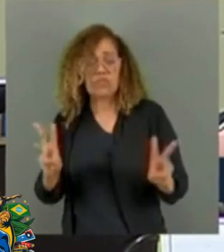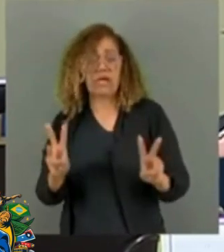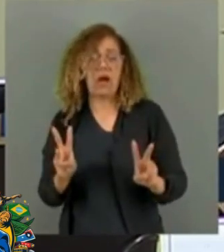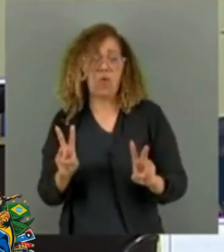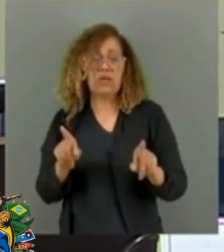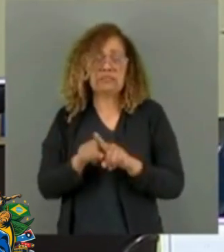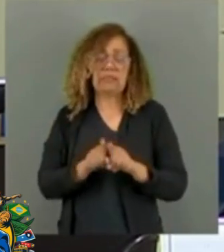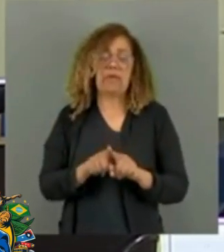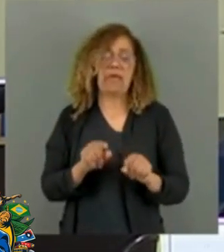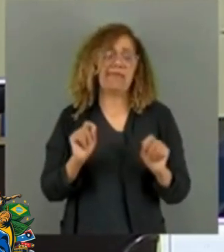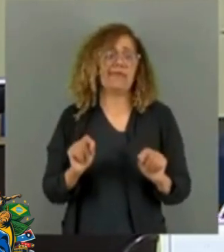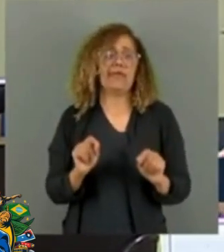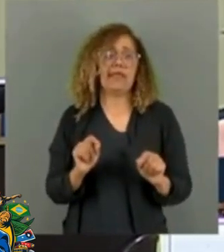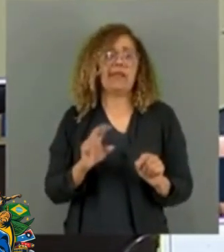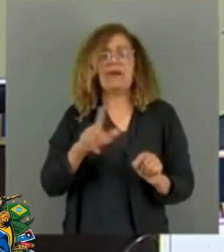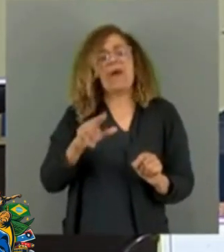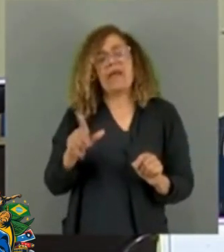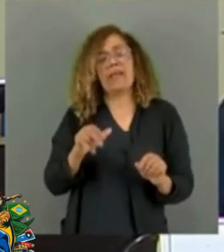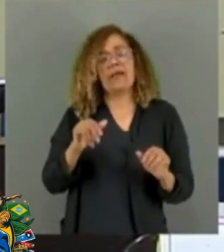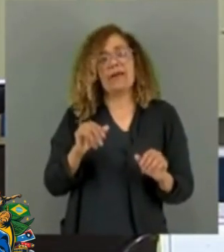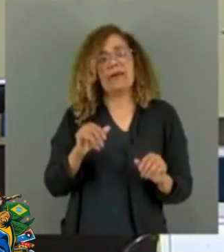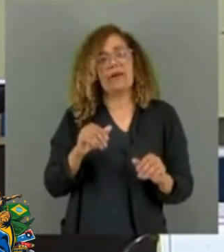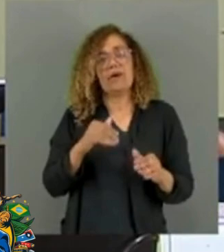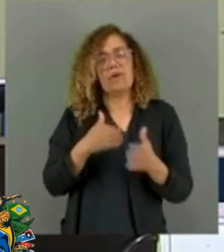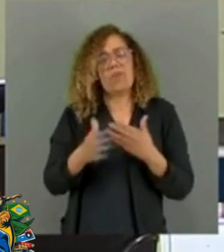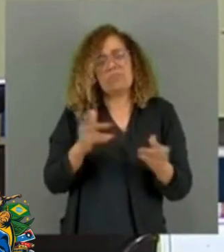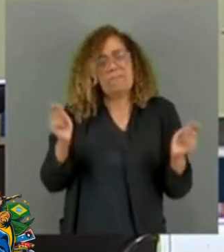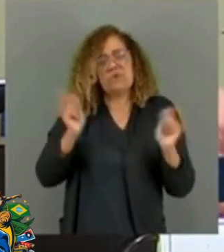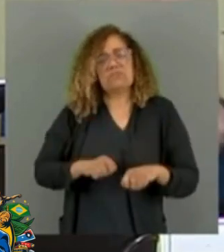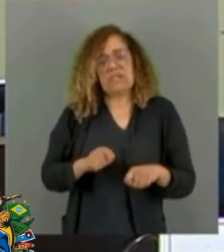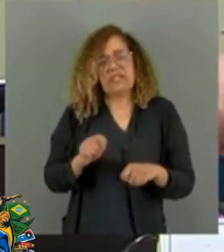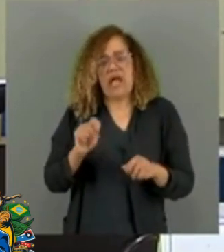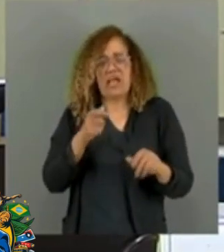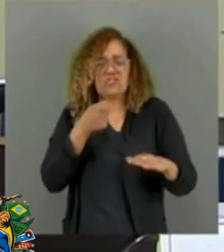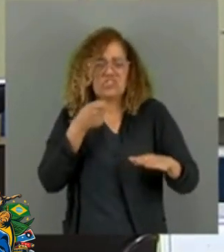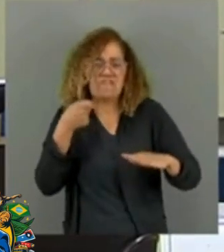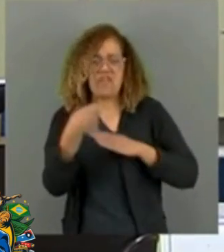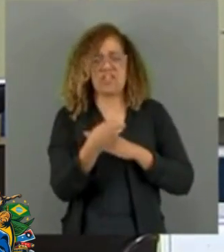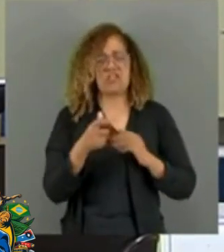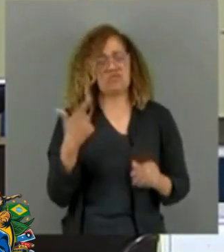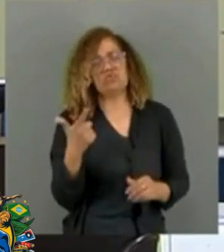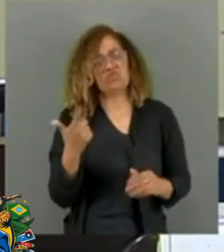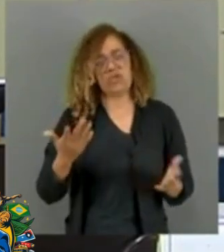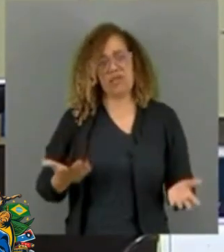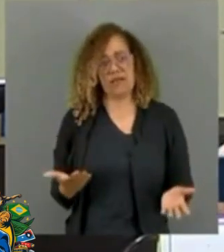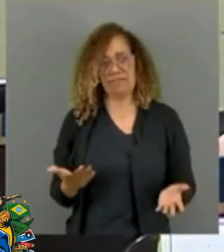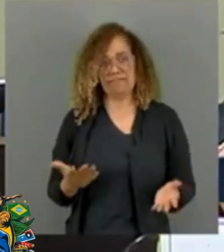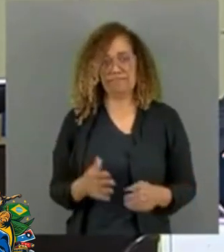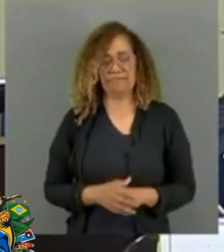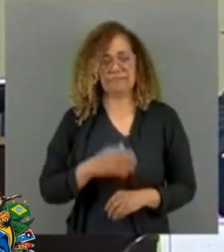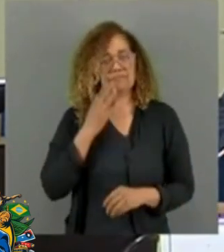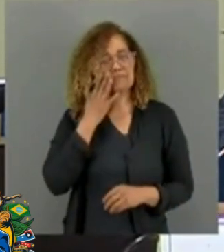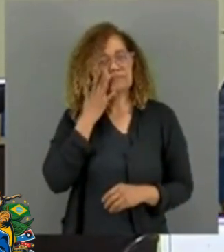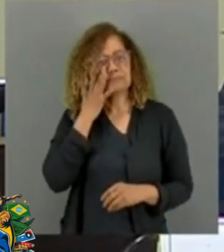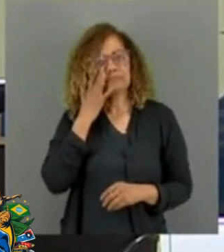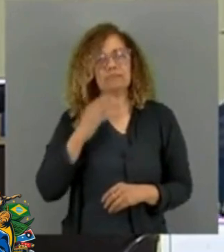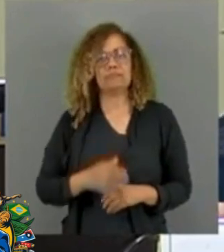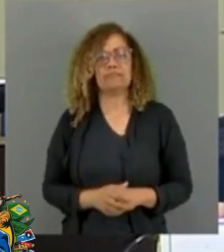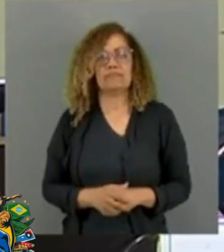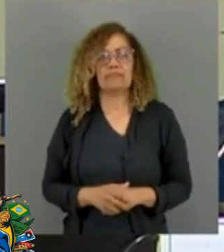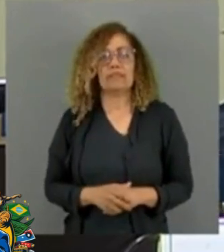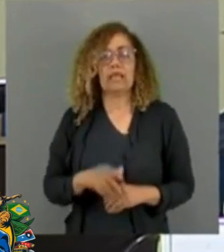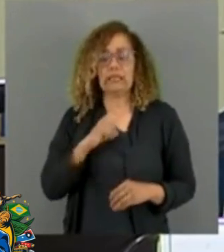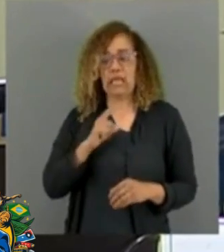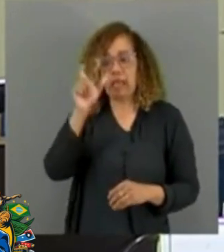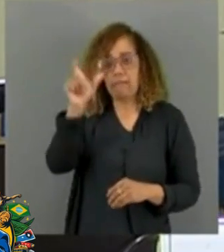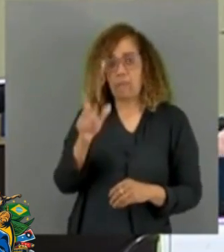estávamos levando até a programação qualquer possibilidade de fake news. Só para o senhor entender, senador, como isso se dá. Nós temos um